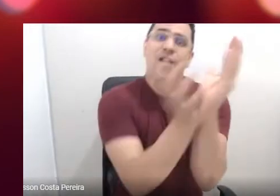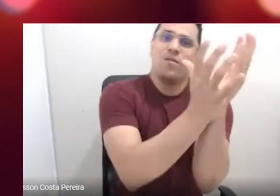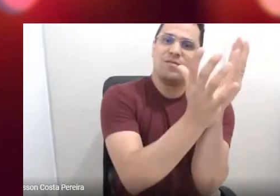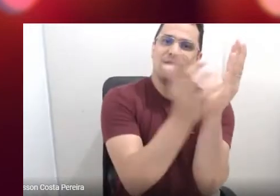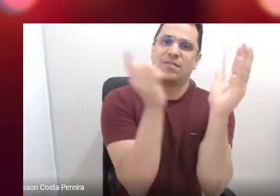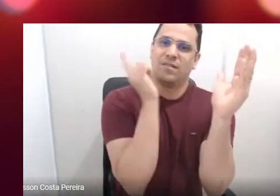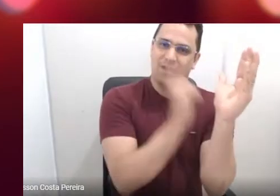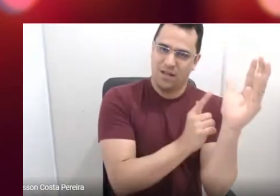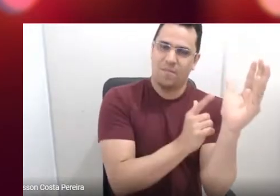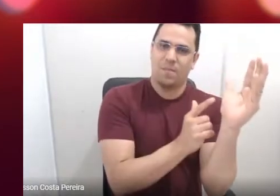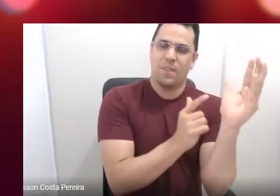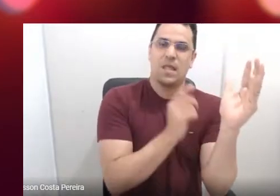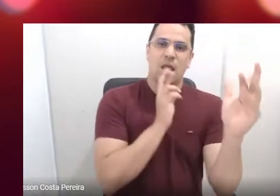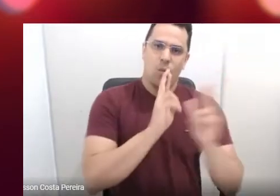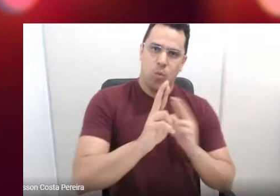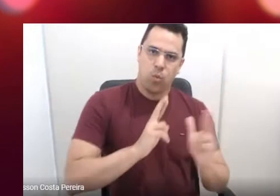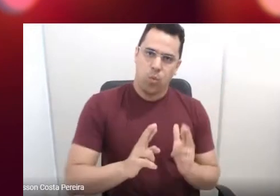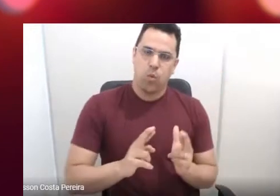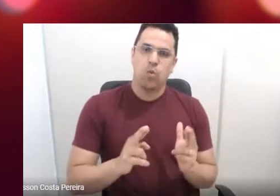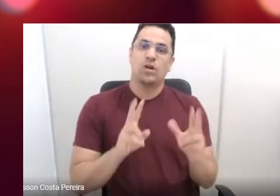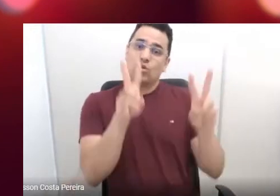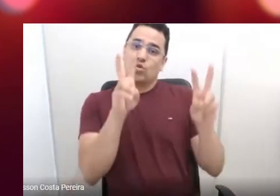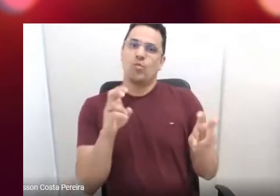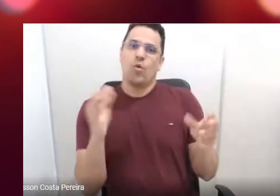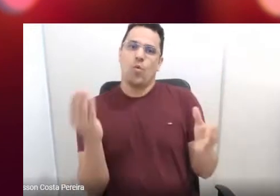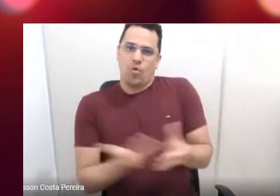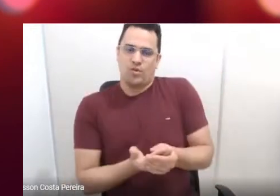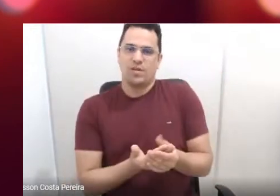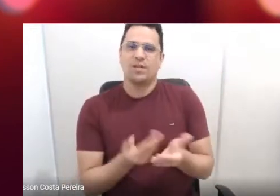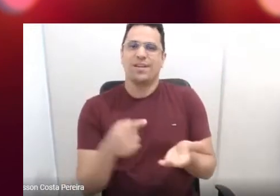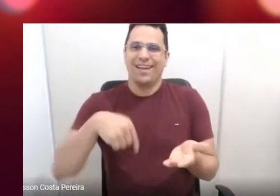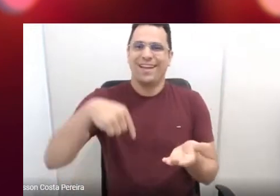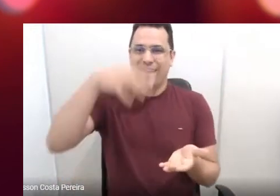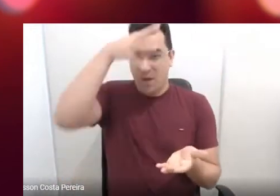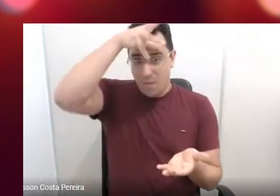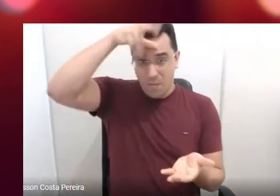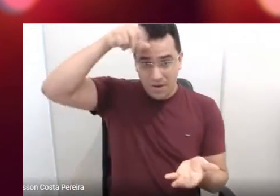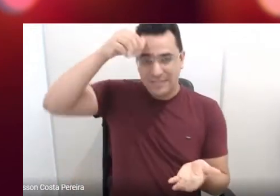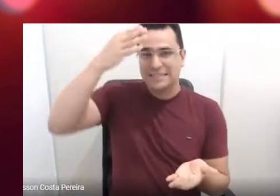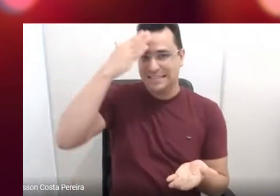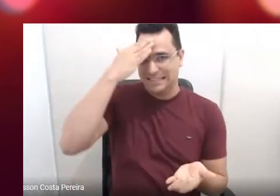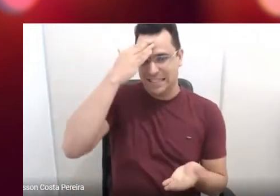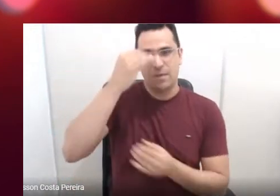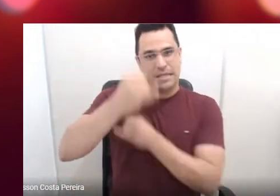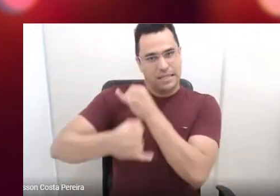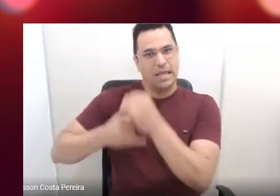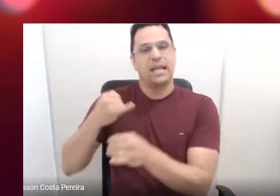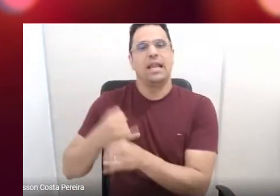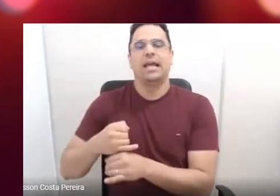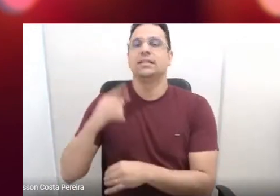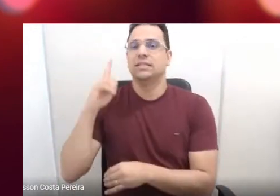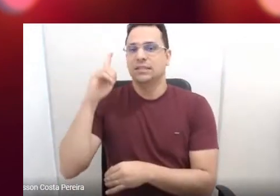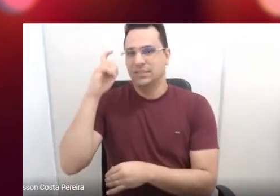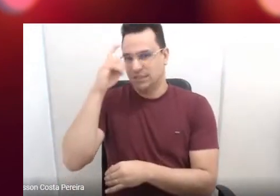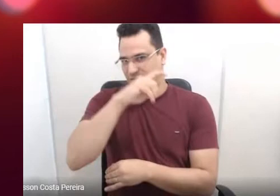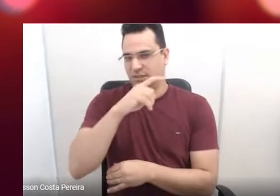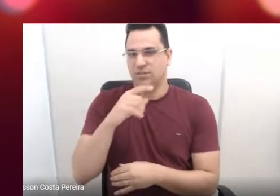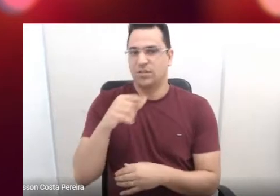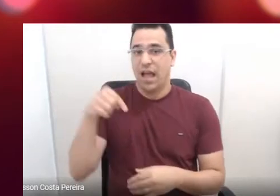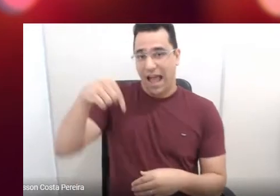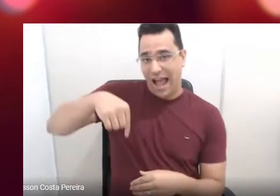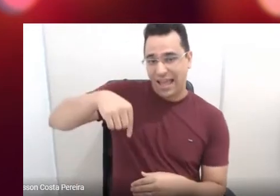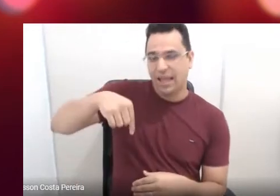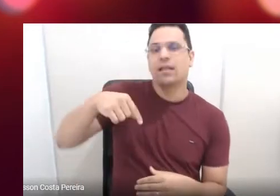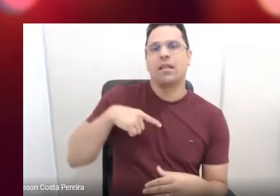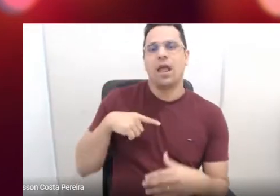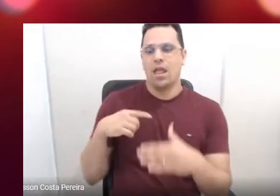processos. Vale ressaltar que a internet no nosso estado como um todo ainda é precária. Em Itacoatiara, a empresa prestadora